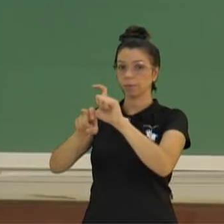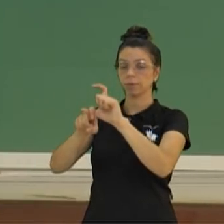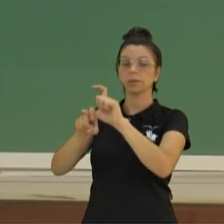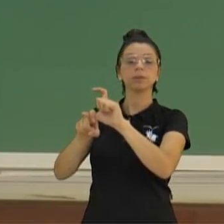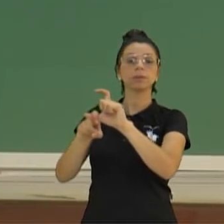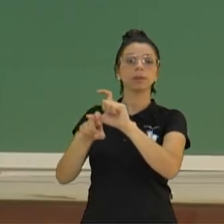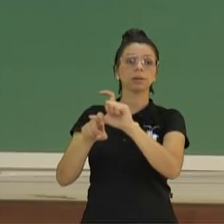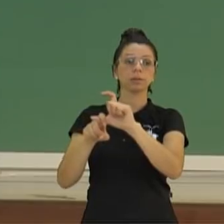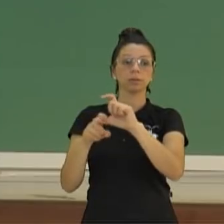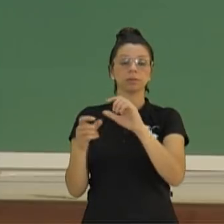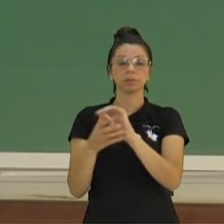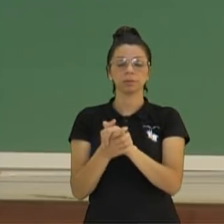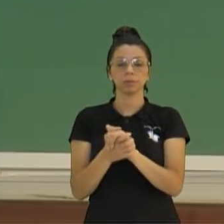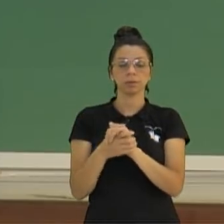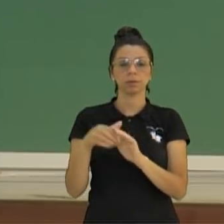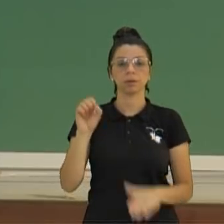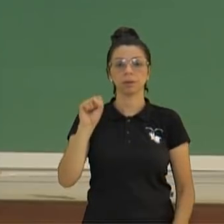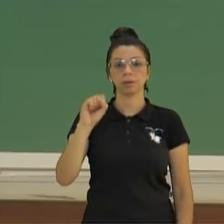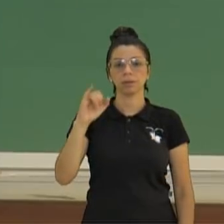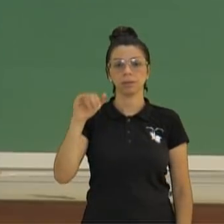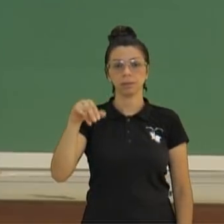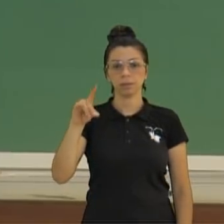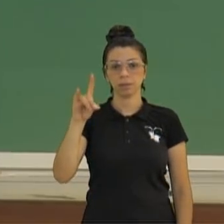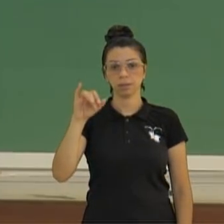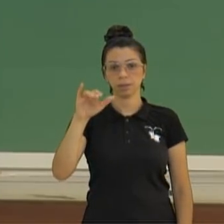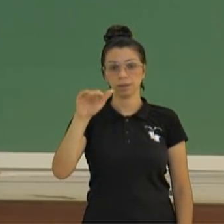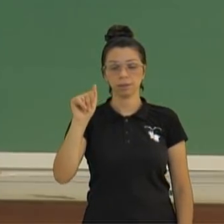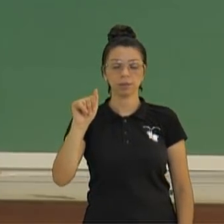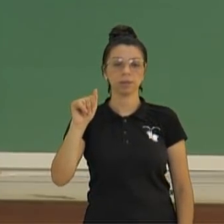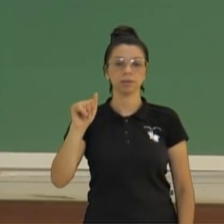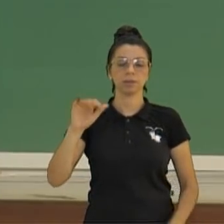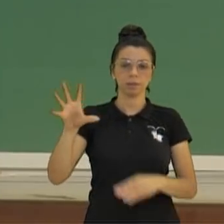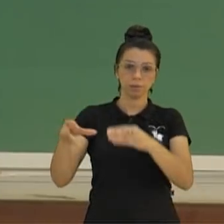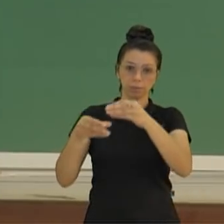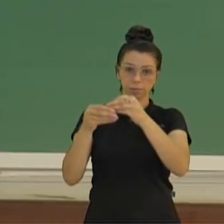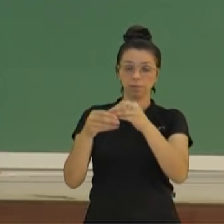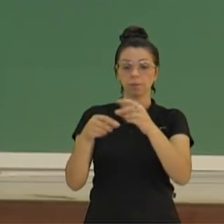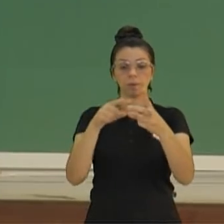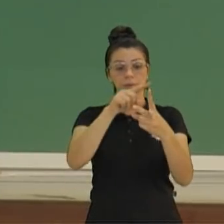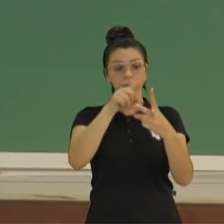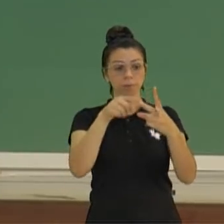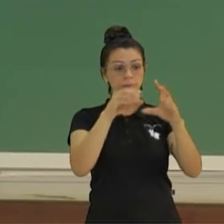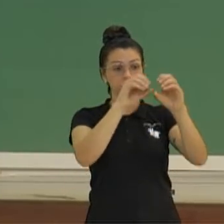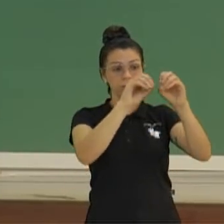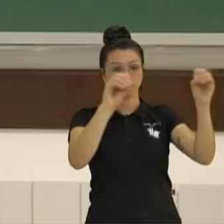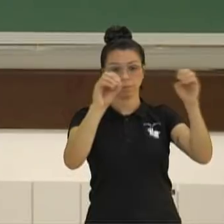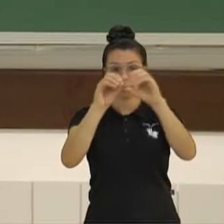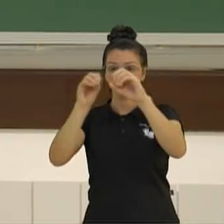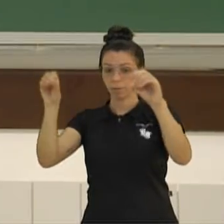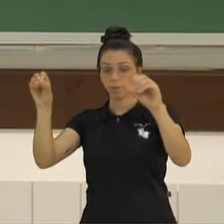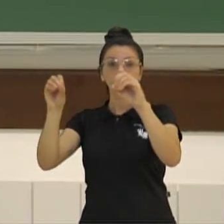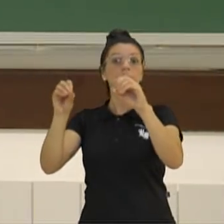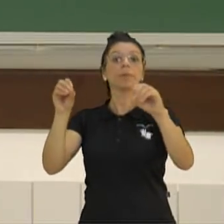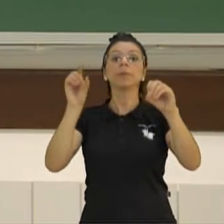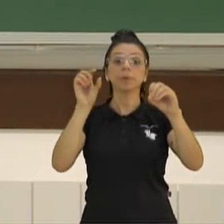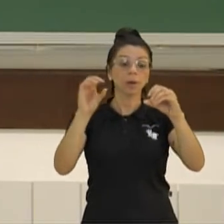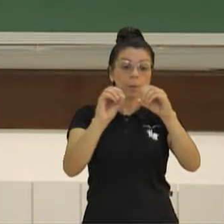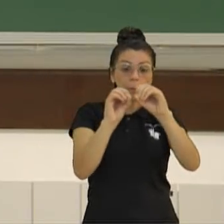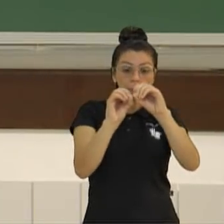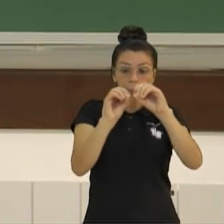aditiva e pare de me lamber. Duas orações. Lembrando que as